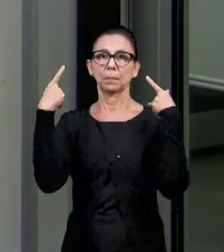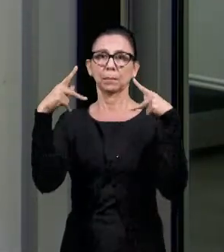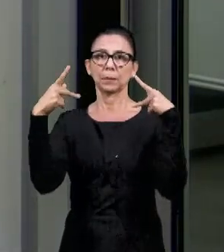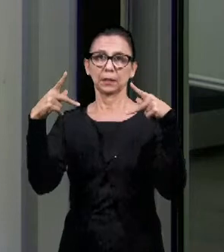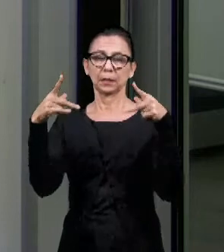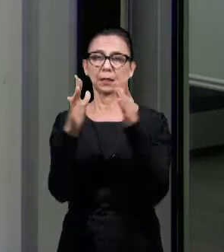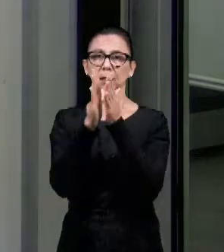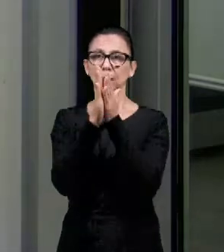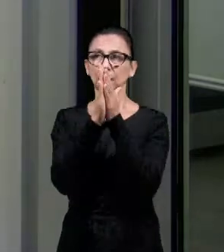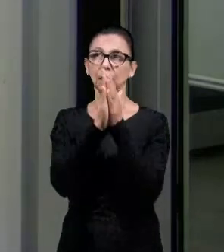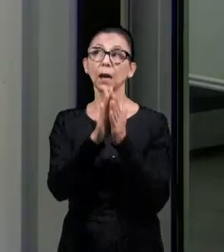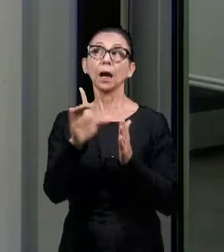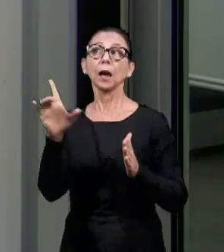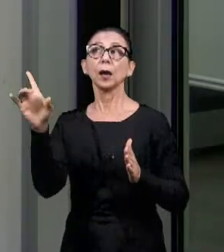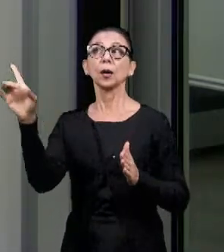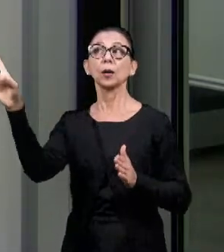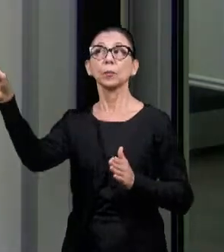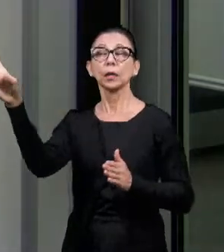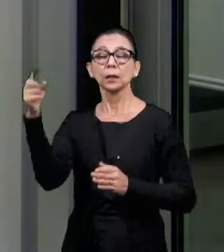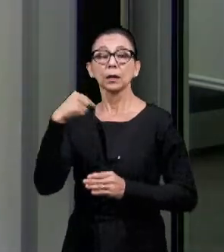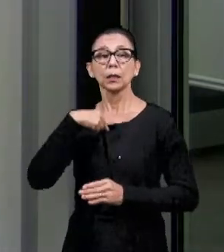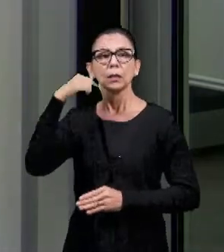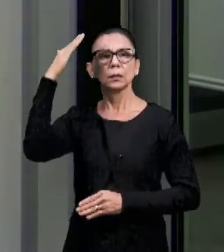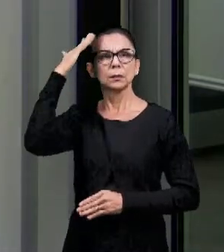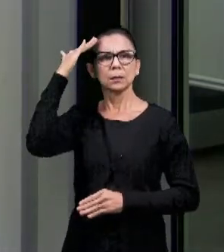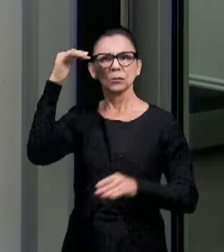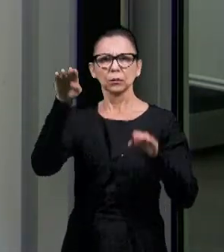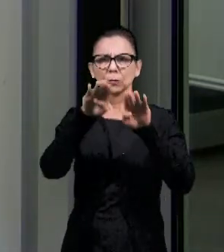Porque eu entendi que o púlpito era a pregação da palavra.